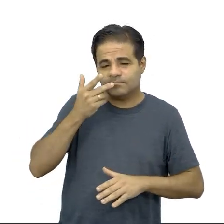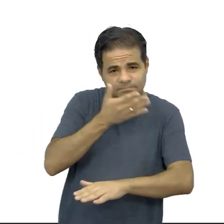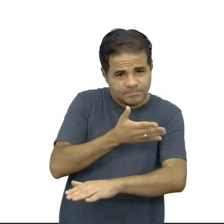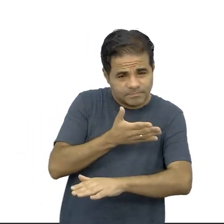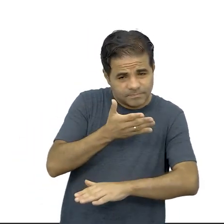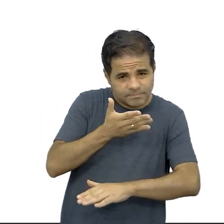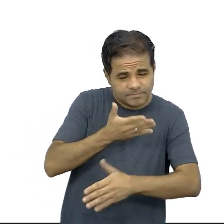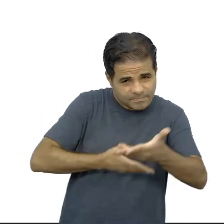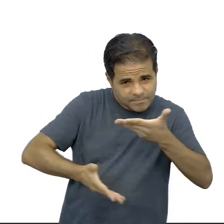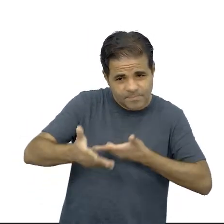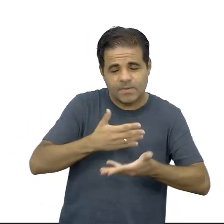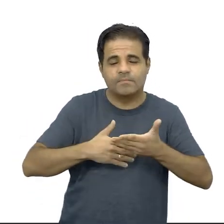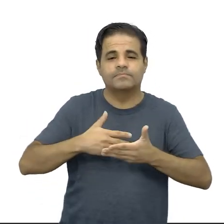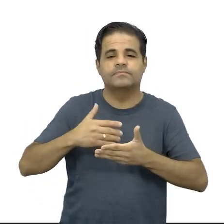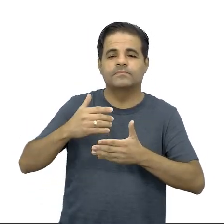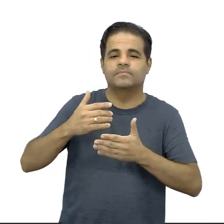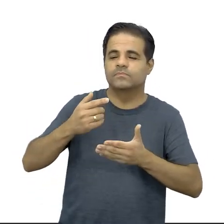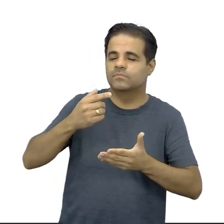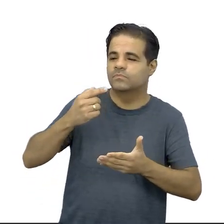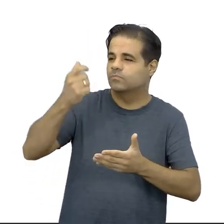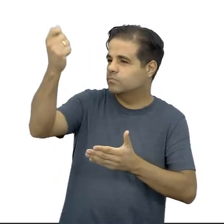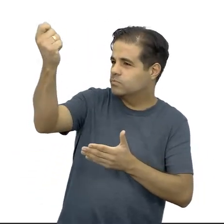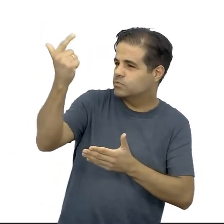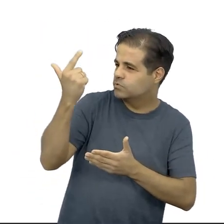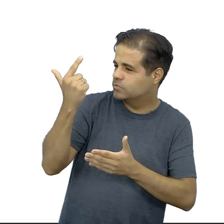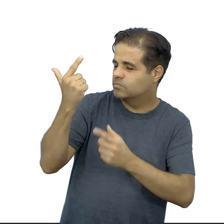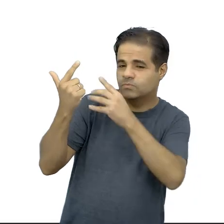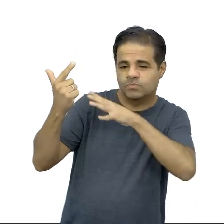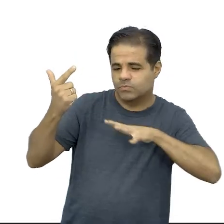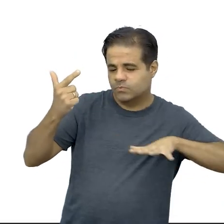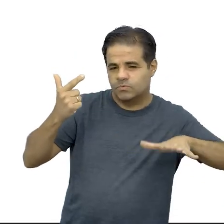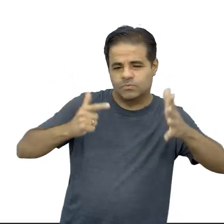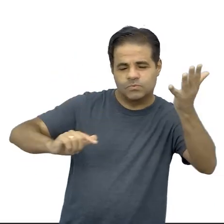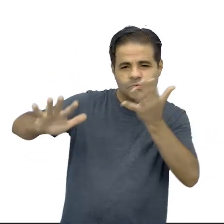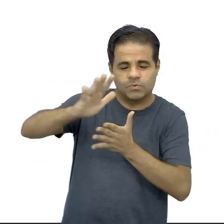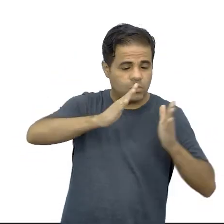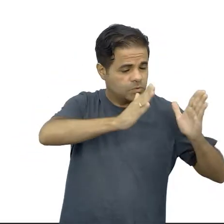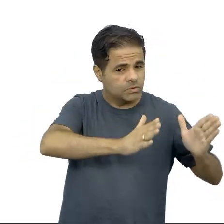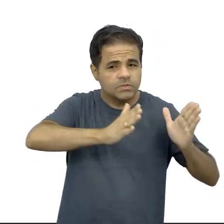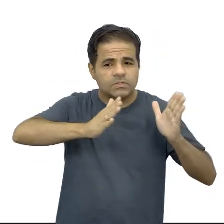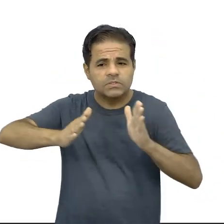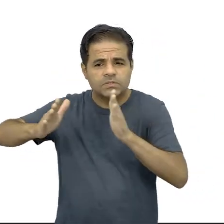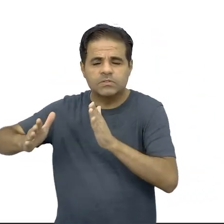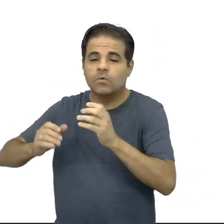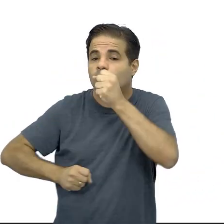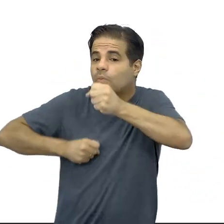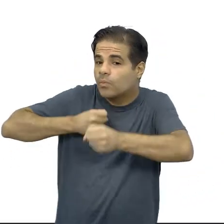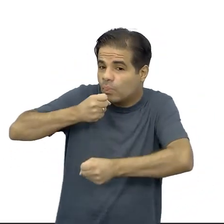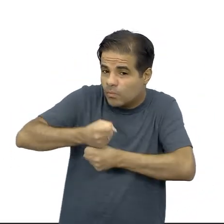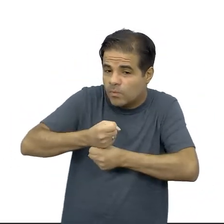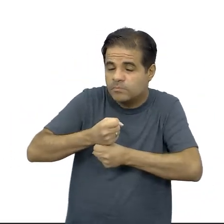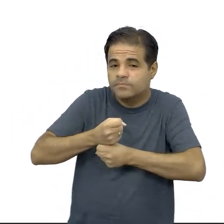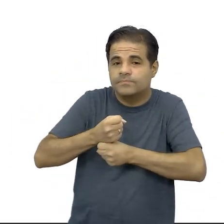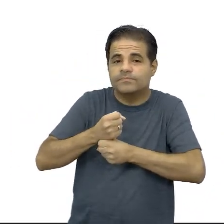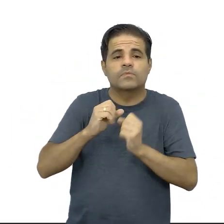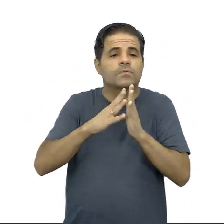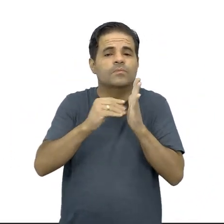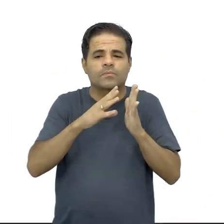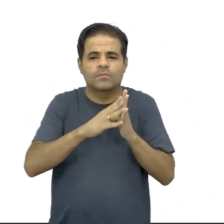em relação à sua órbita na ocorrência das estações do ano, como a utilização de